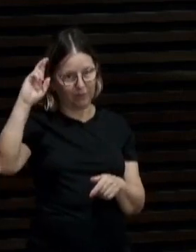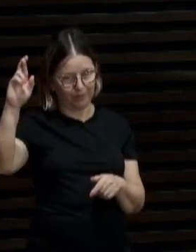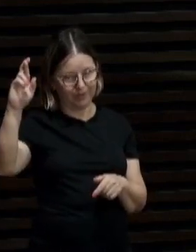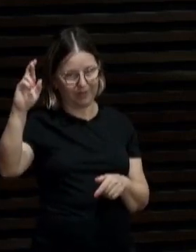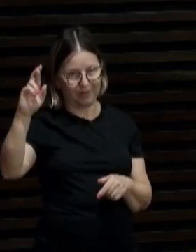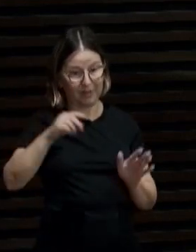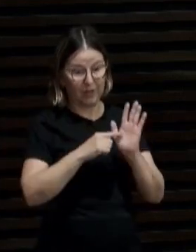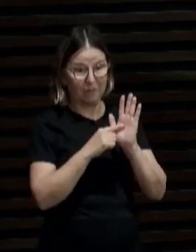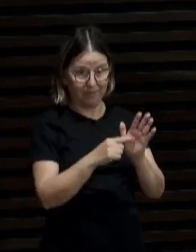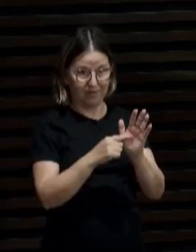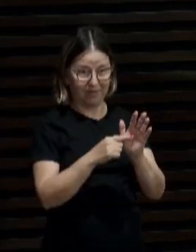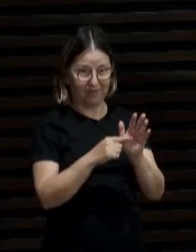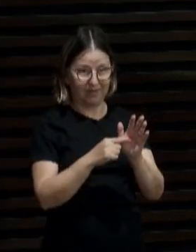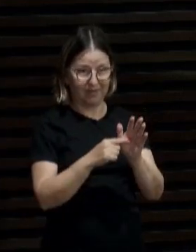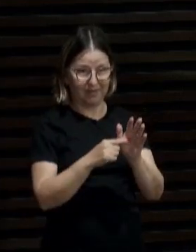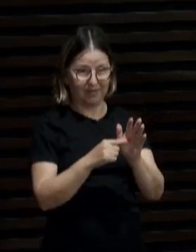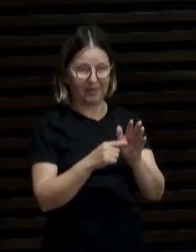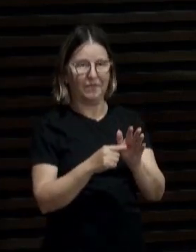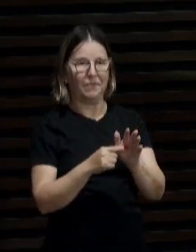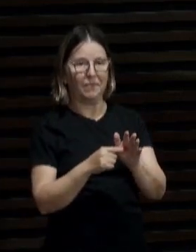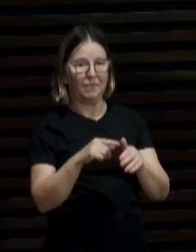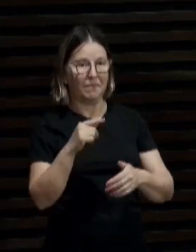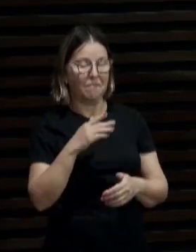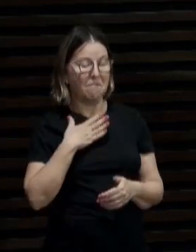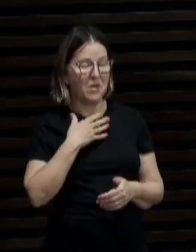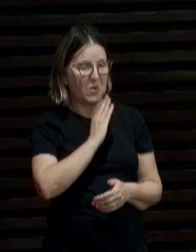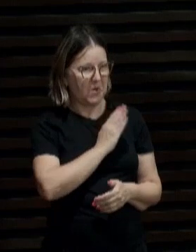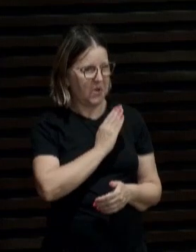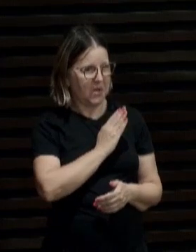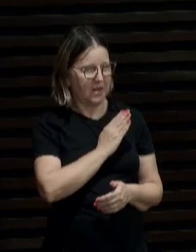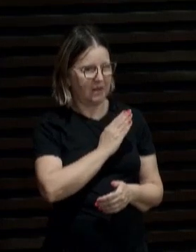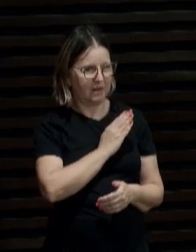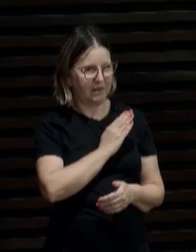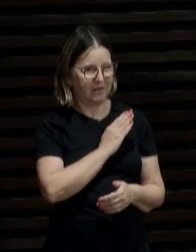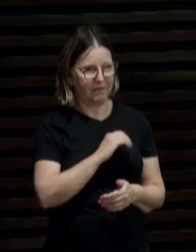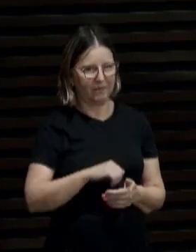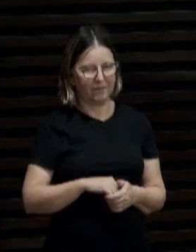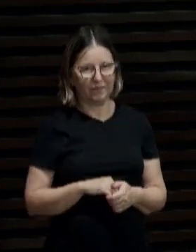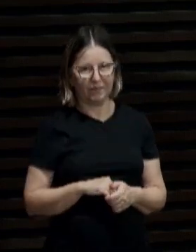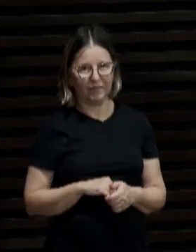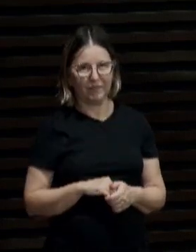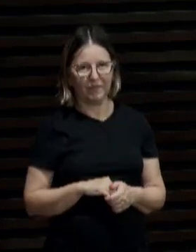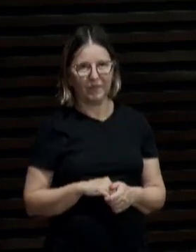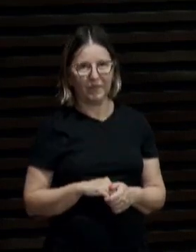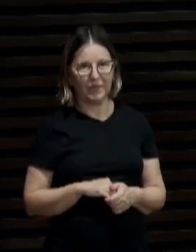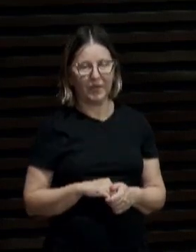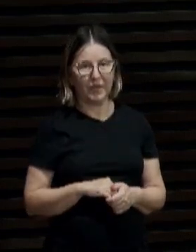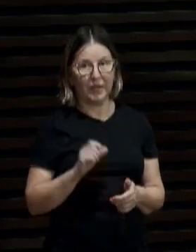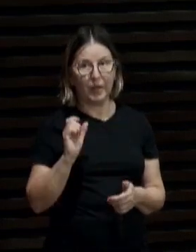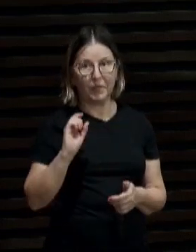esmiuça a penha do meu coração e me jogou. Quão bom e quão suave é que os